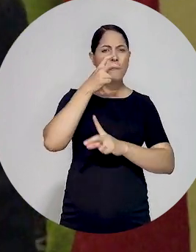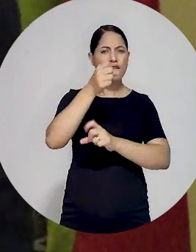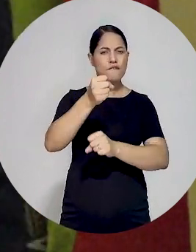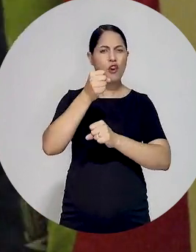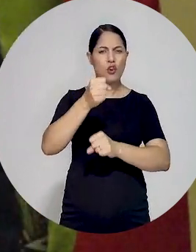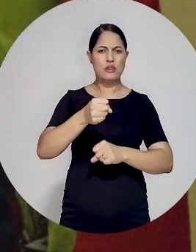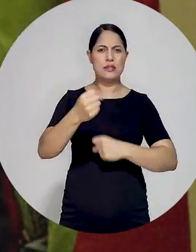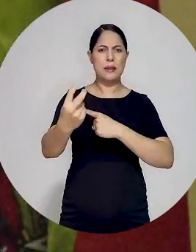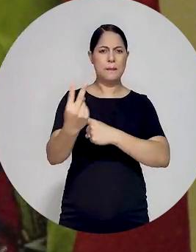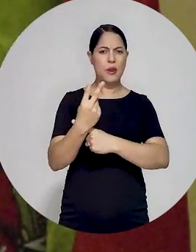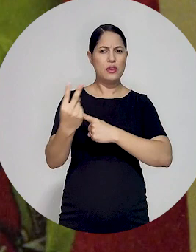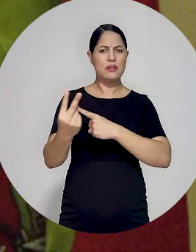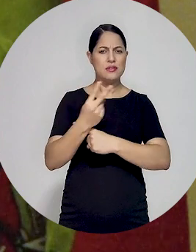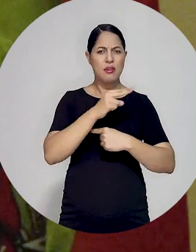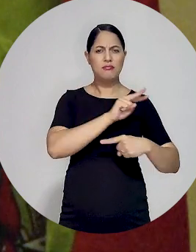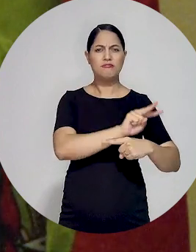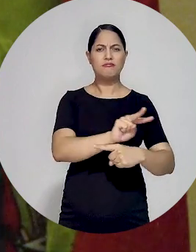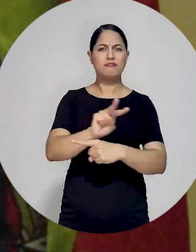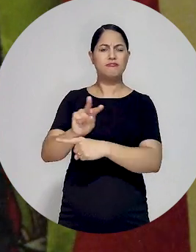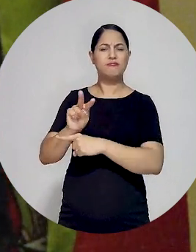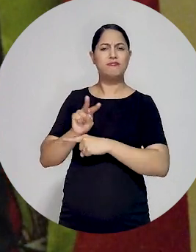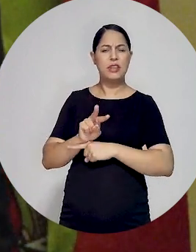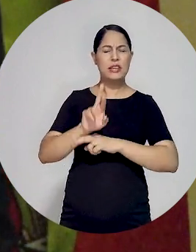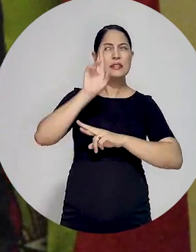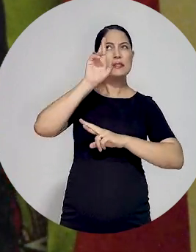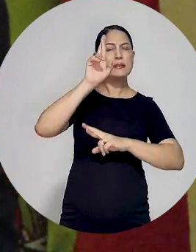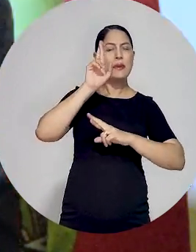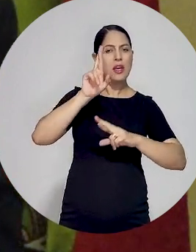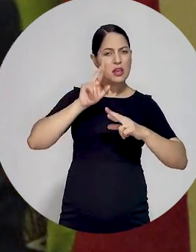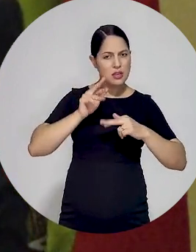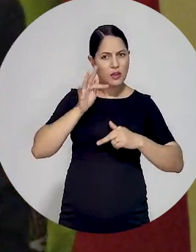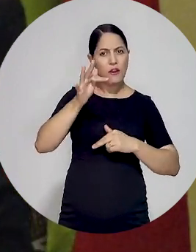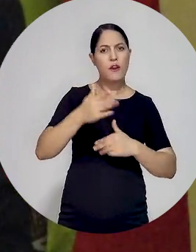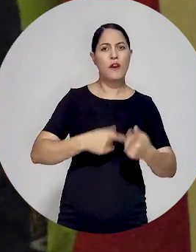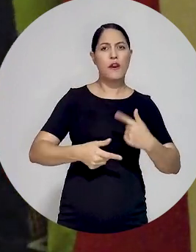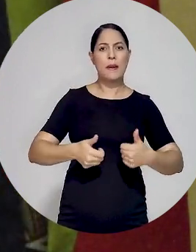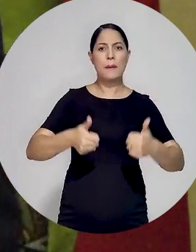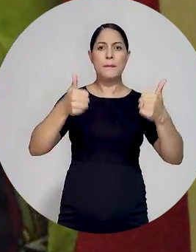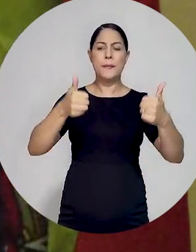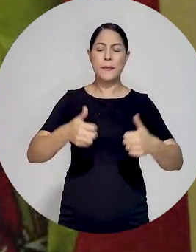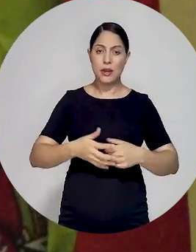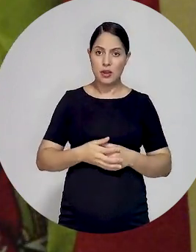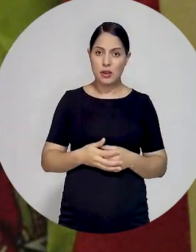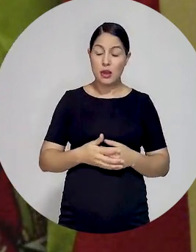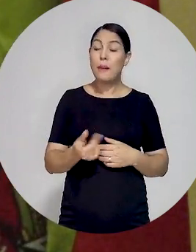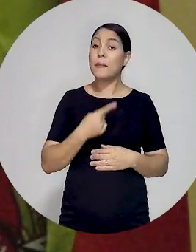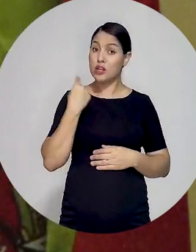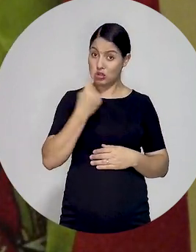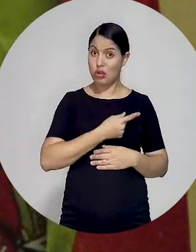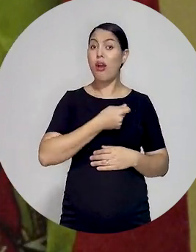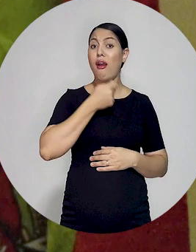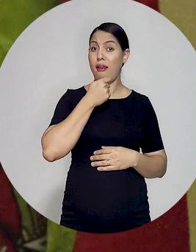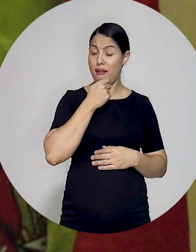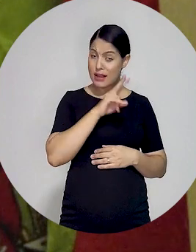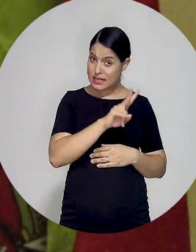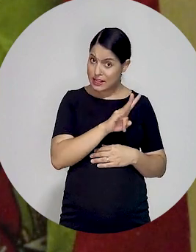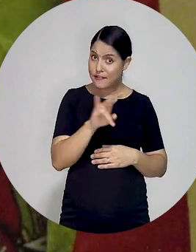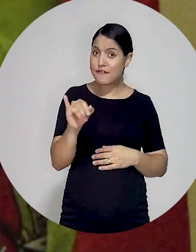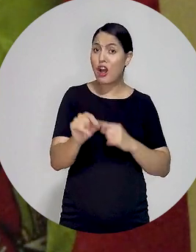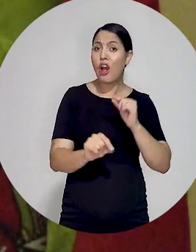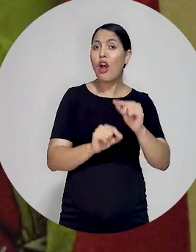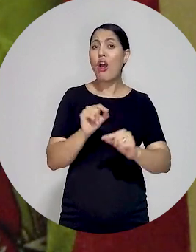mais proteção e mais esperança. Há muitos outros projetos que, partindo desta seccional, nós ainda